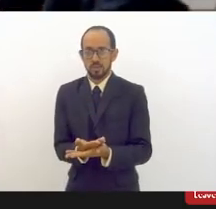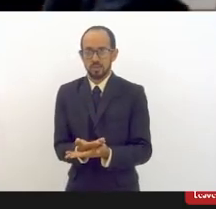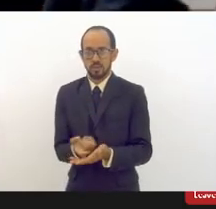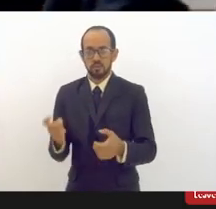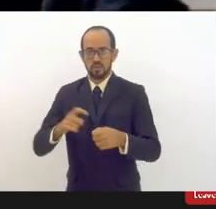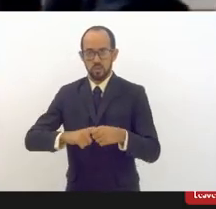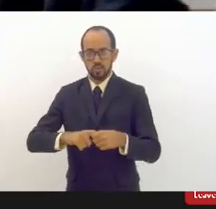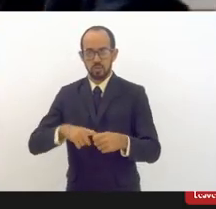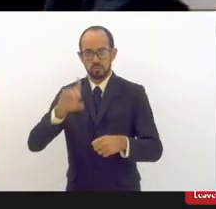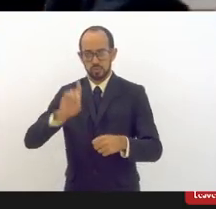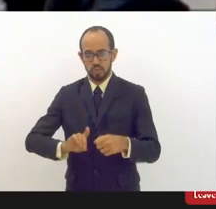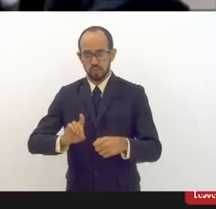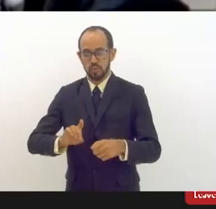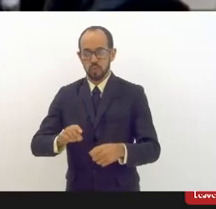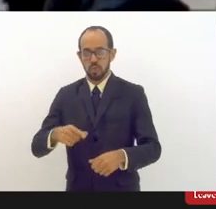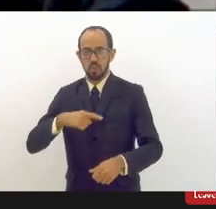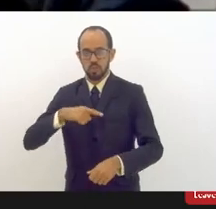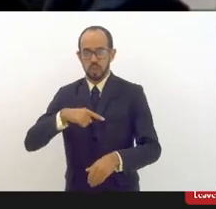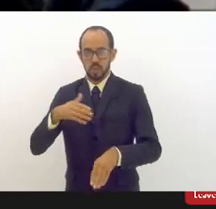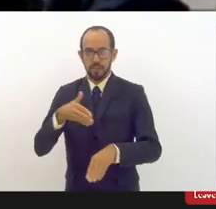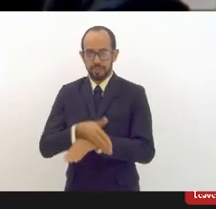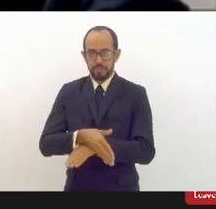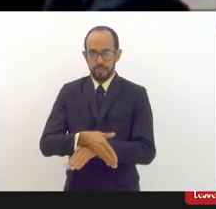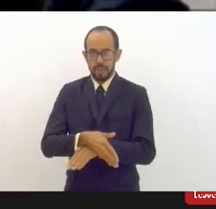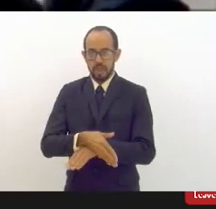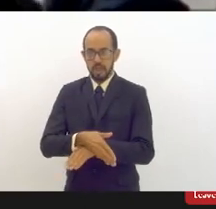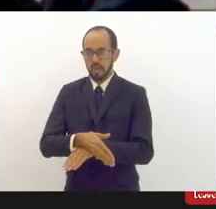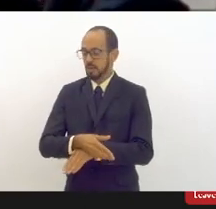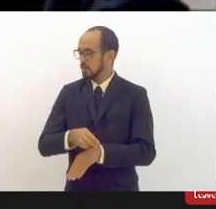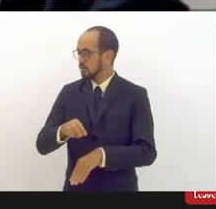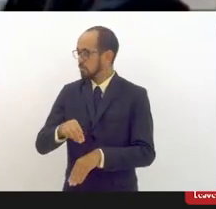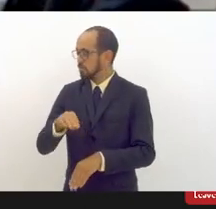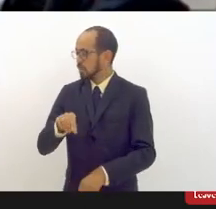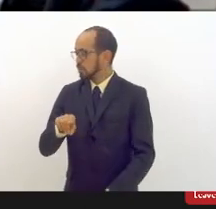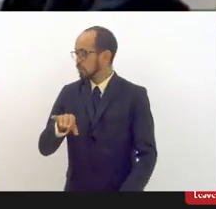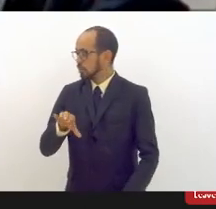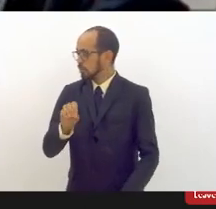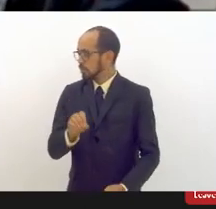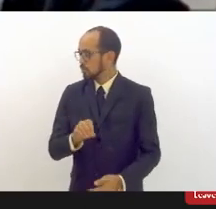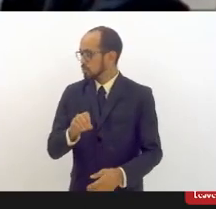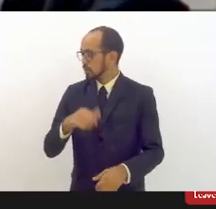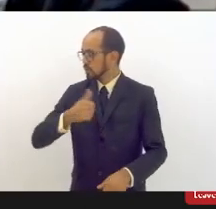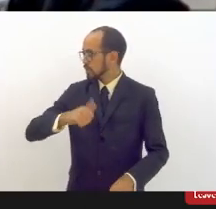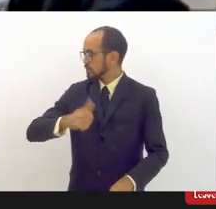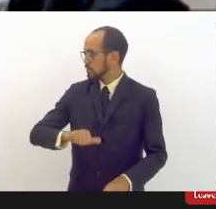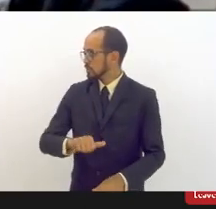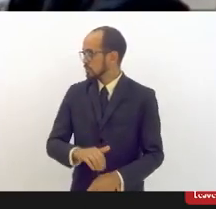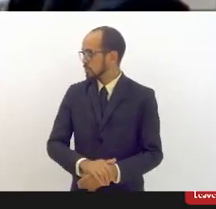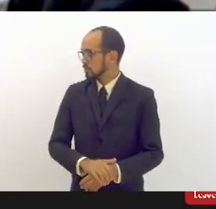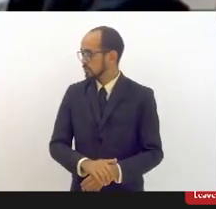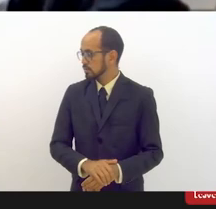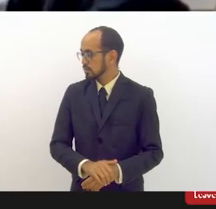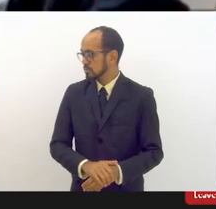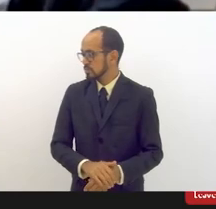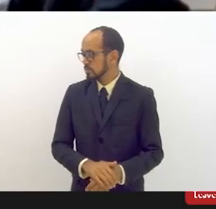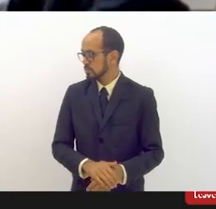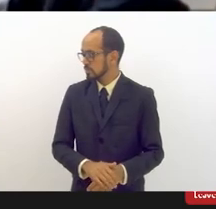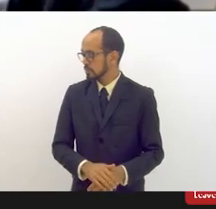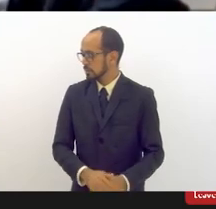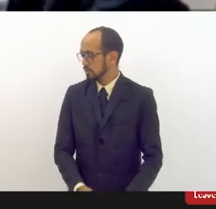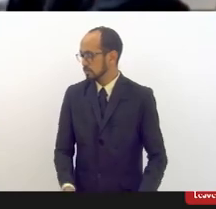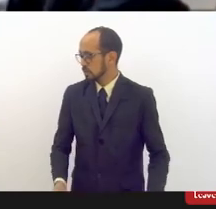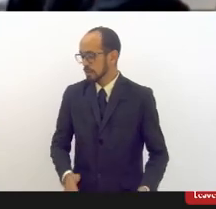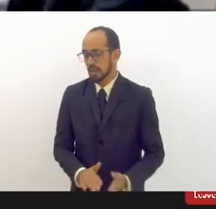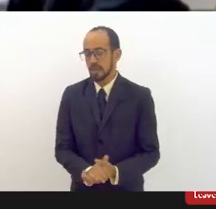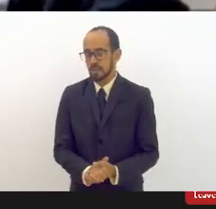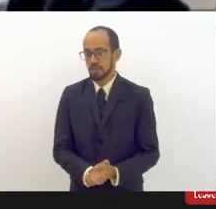diretor entra lá no módulo de avaliação do Conexão e ele vai informando para a gente o que cada aluno